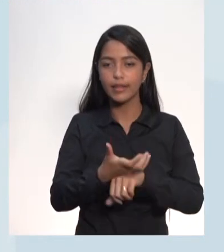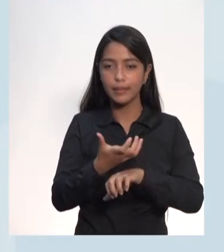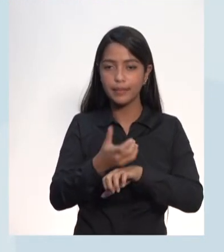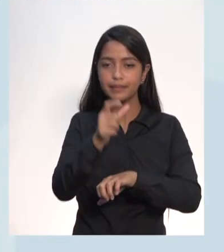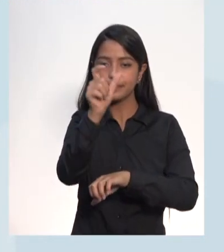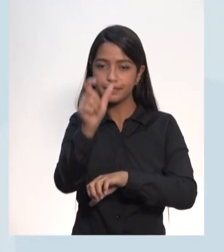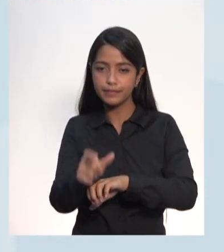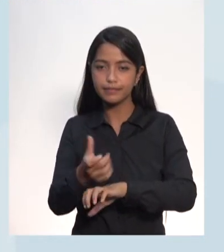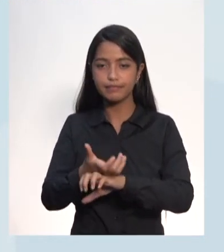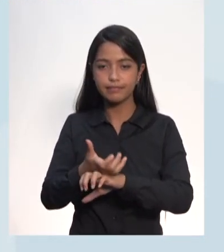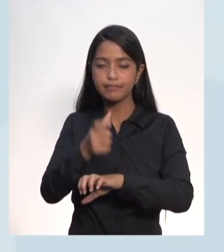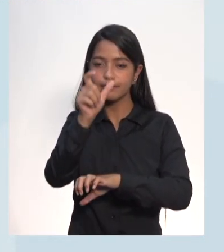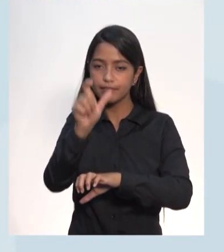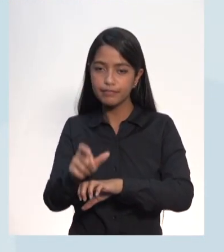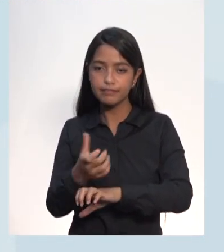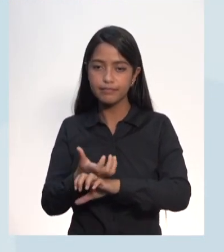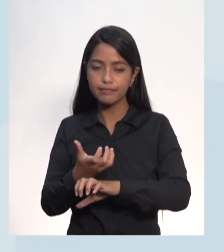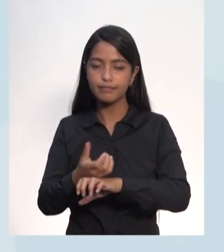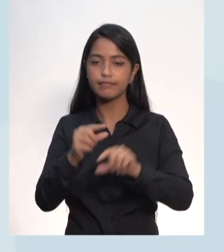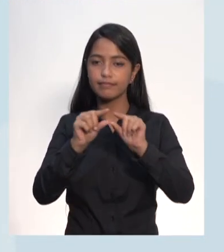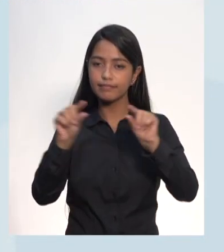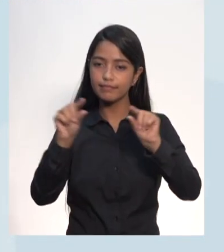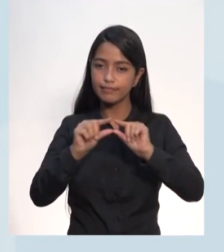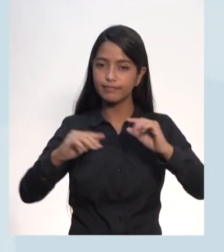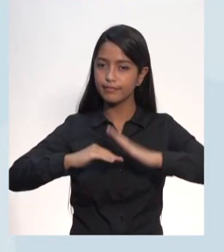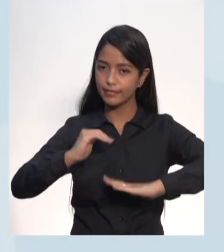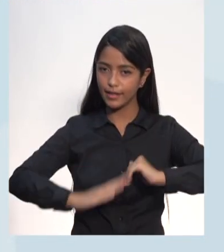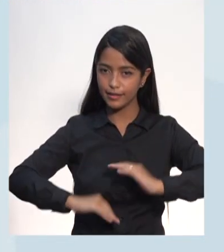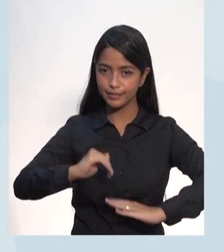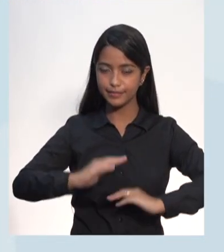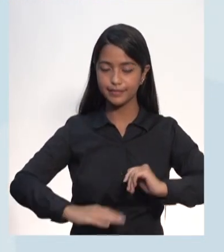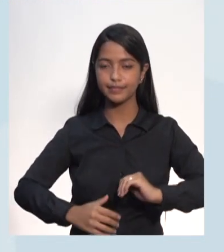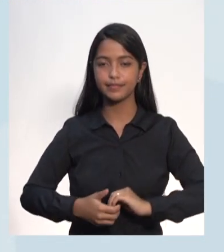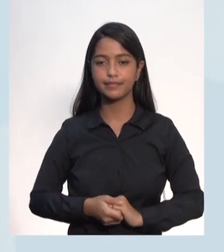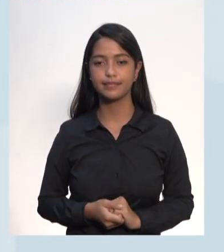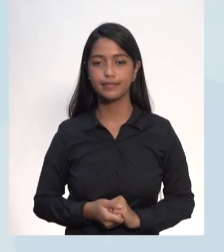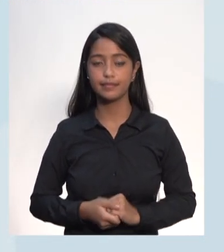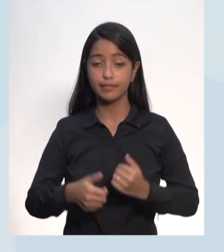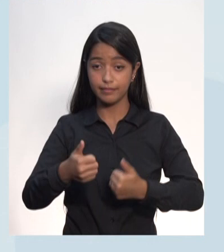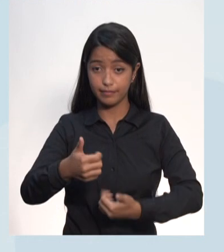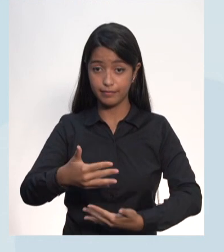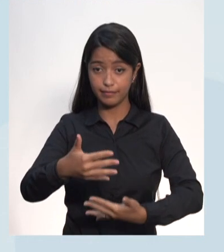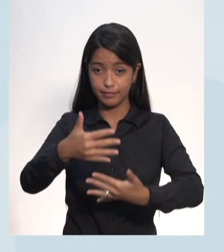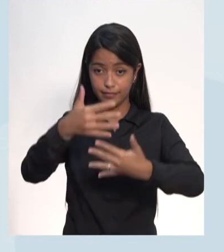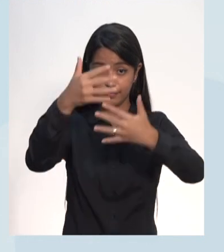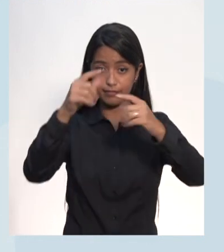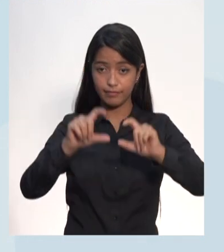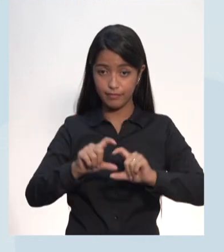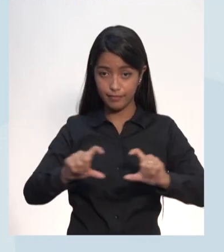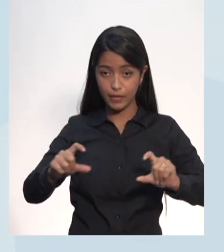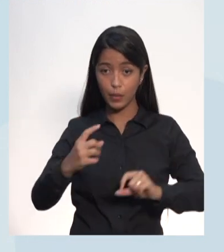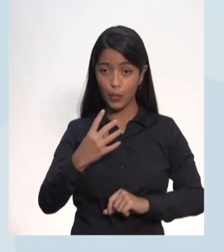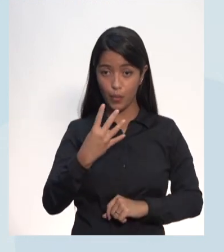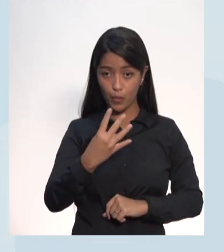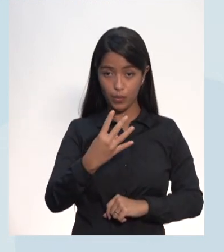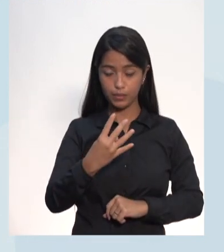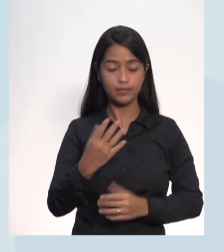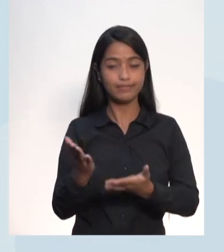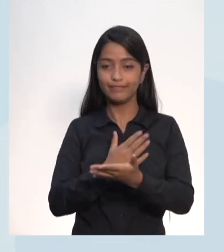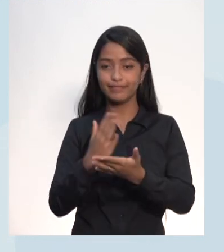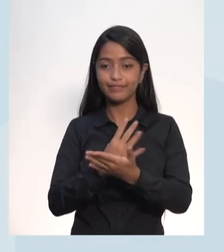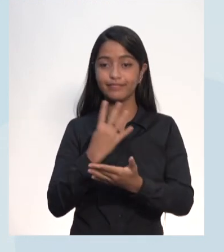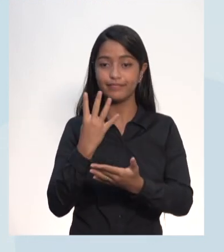para facilitar a localização, exatamente na página 4, no final do terceiro item, que é o